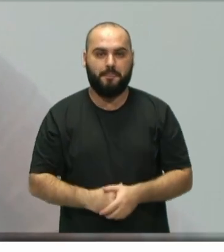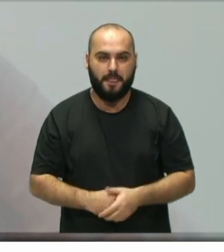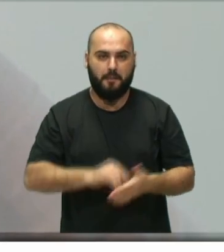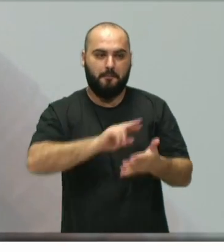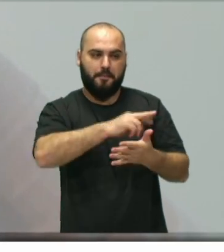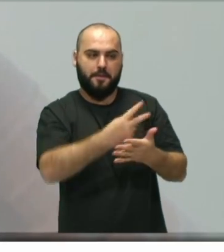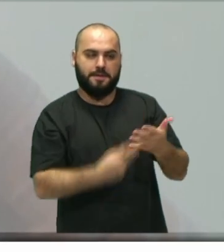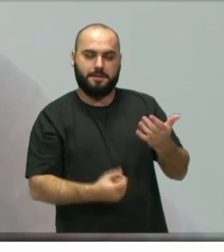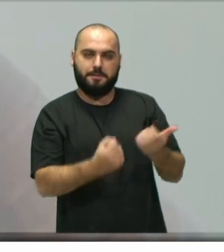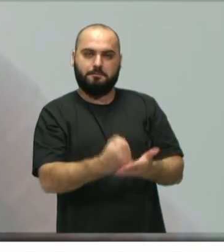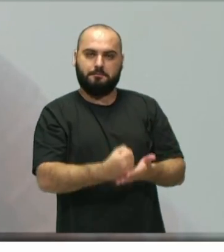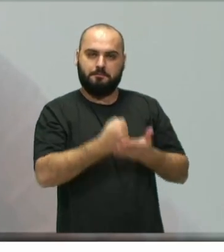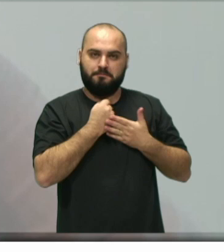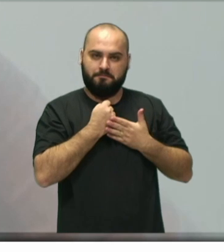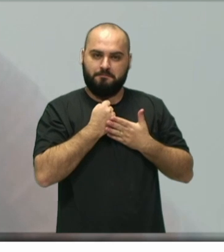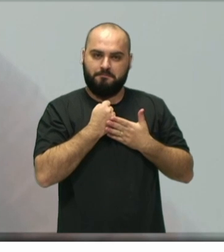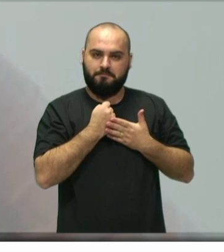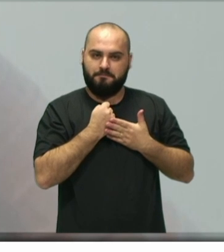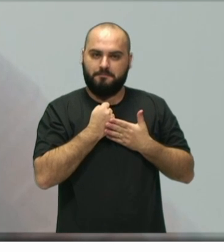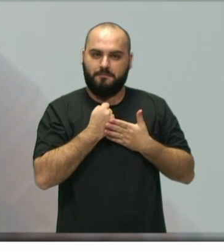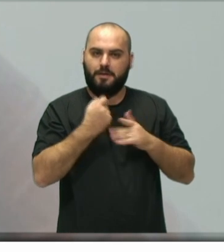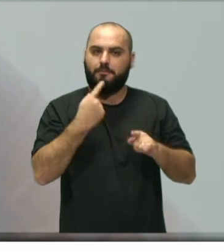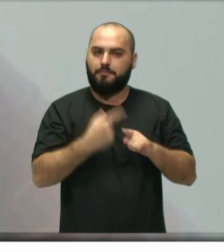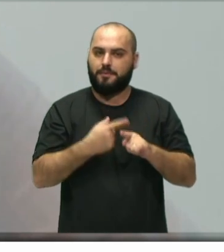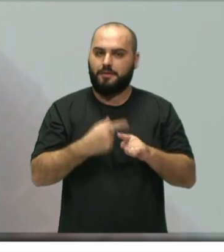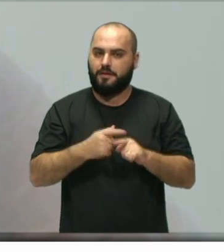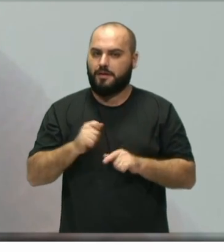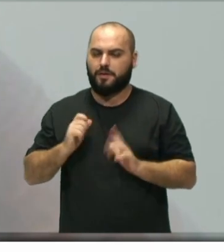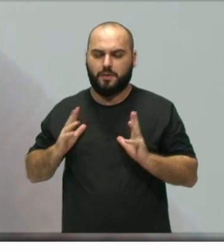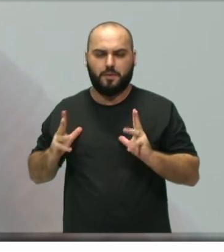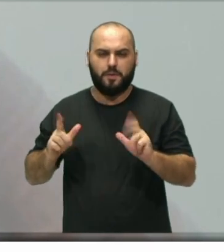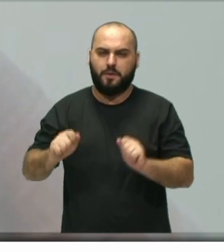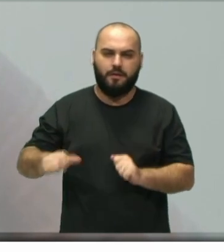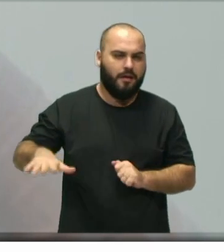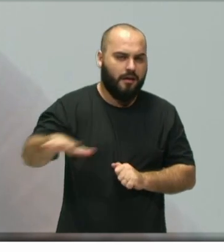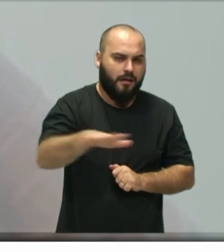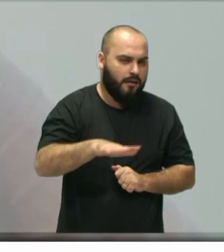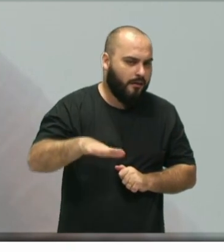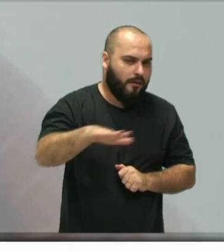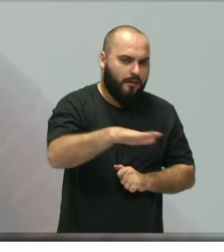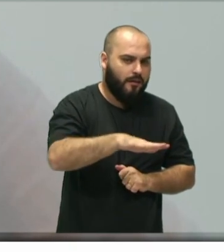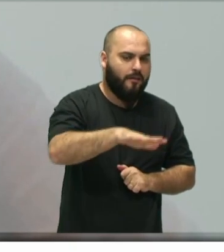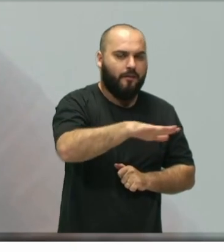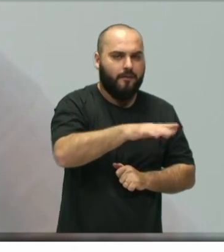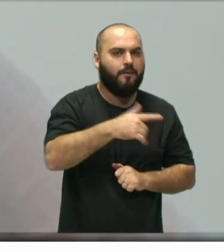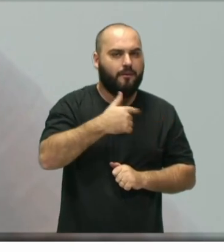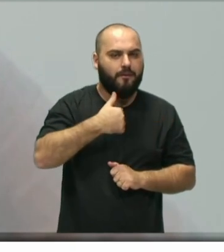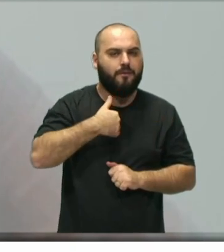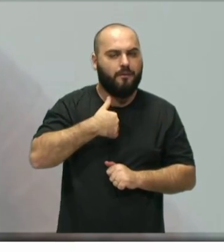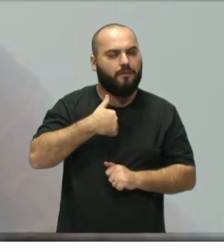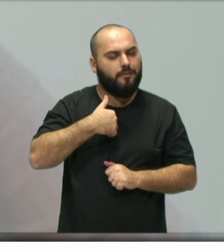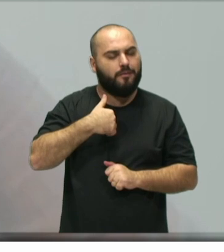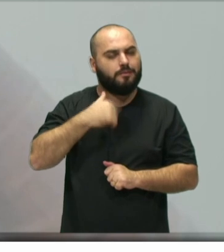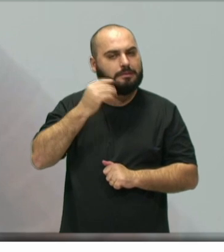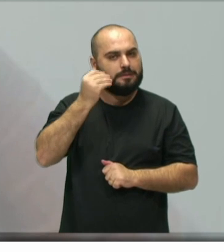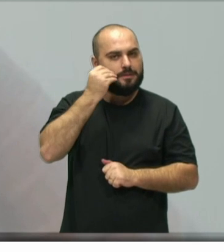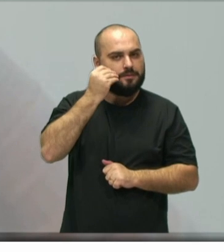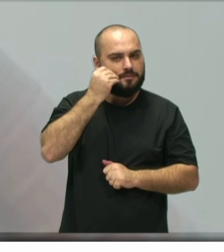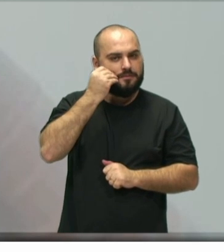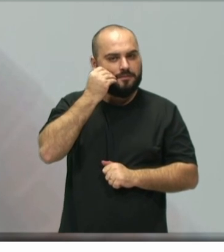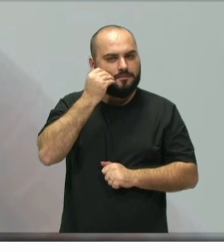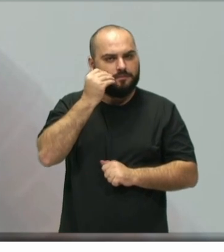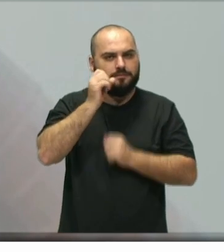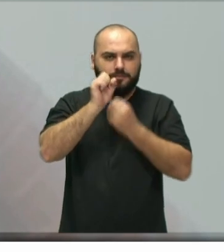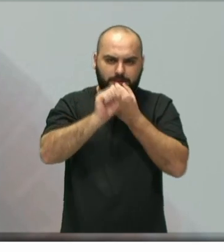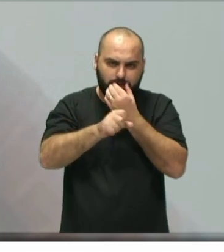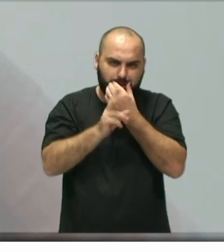mesmo, porque eu permeio todas essas áreas que, na verdade, são super transdisciplinares,